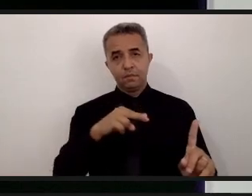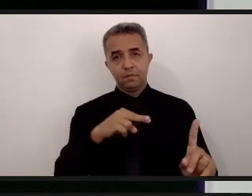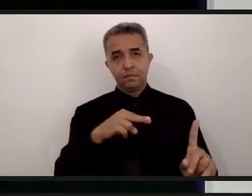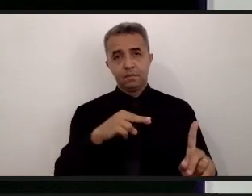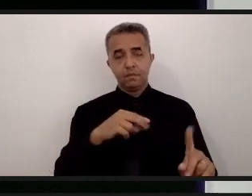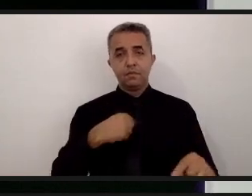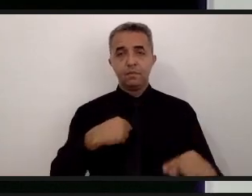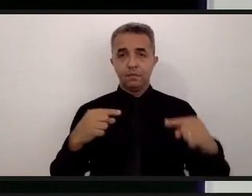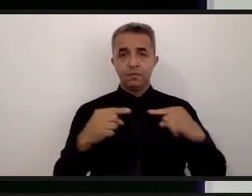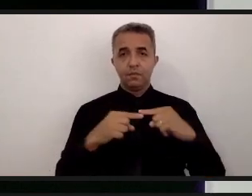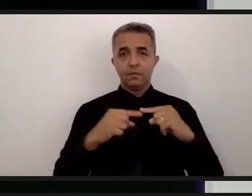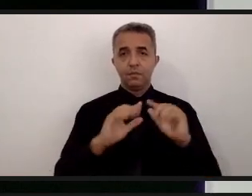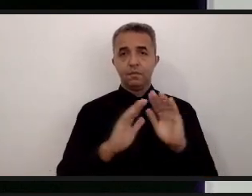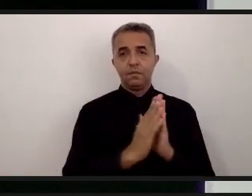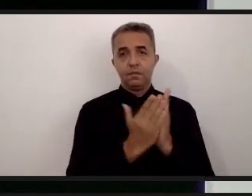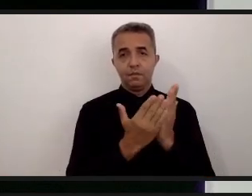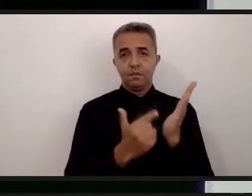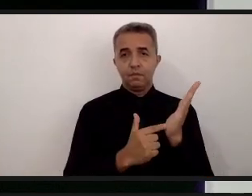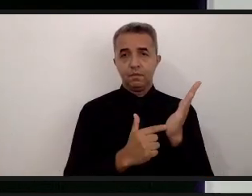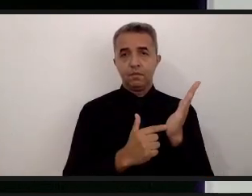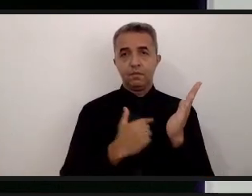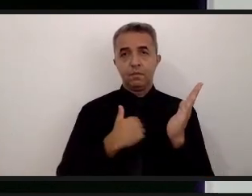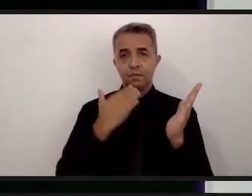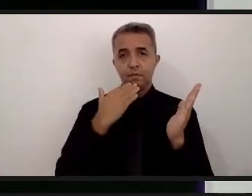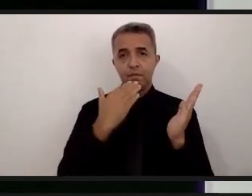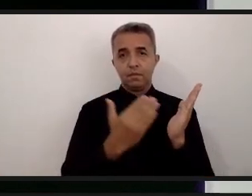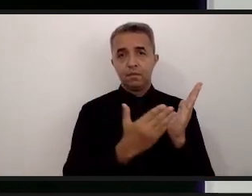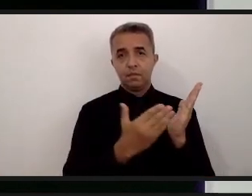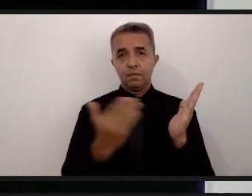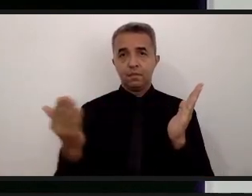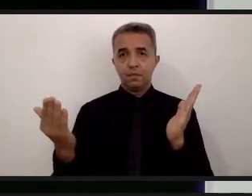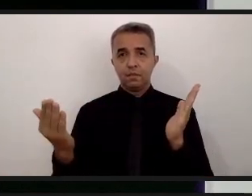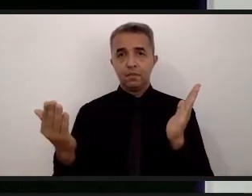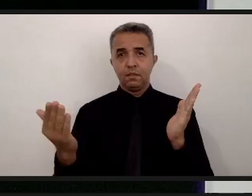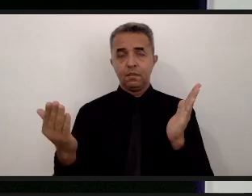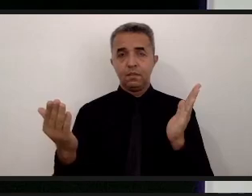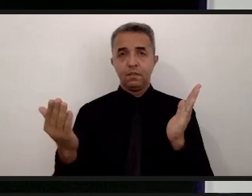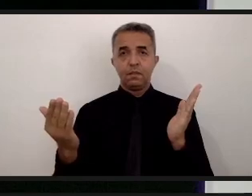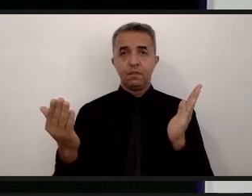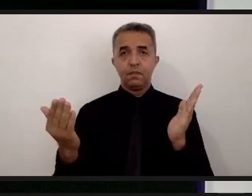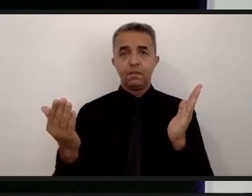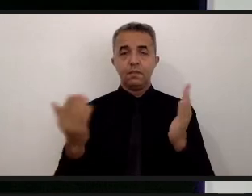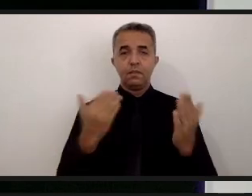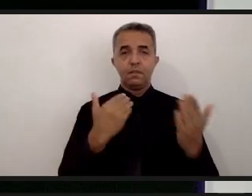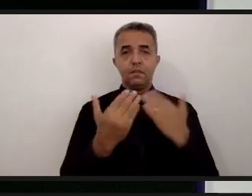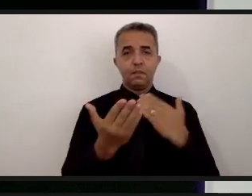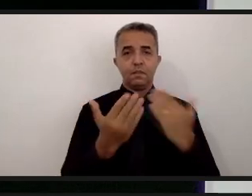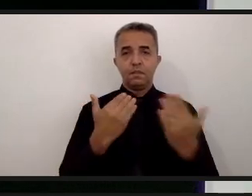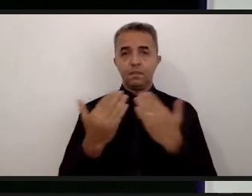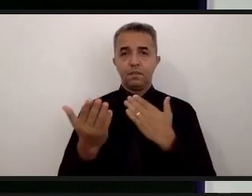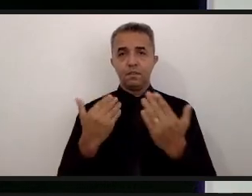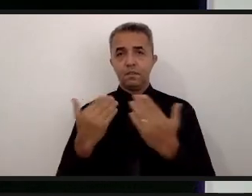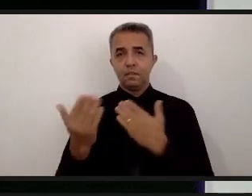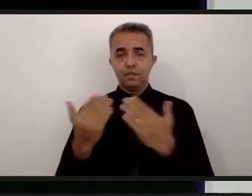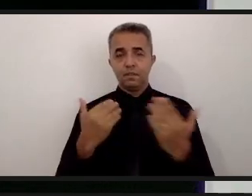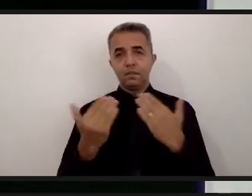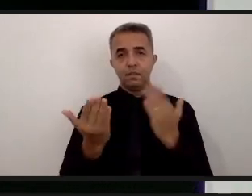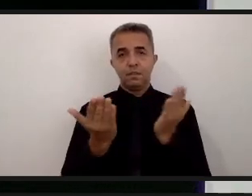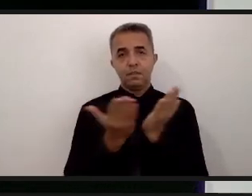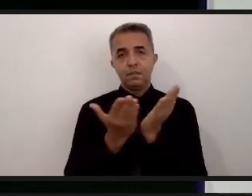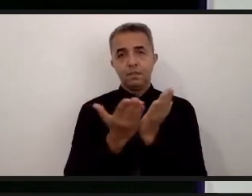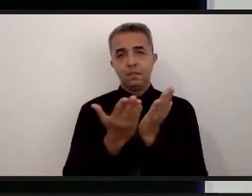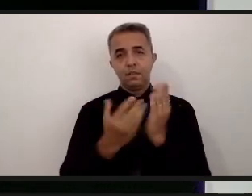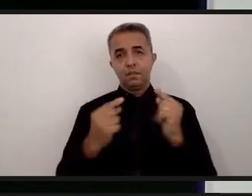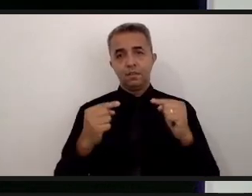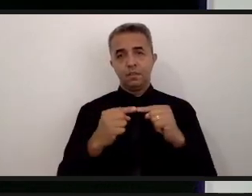e eu vou pedir a permissão de todos vocês para conduzir essa conversa de hoje nessa linha, né? Eu